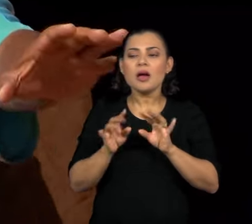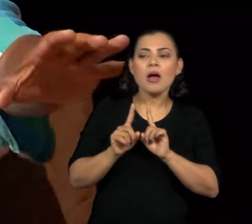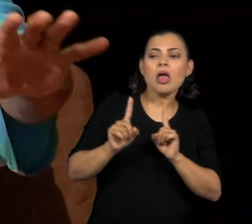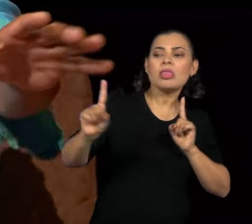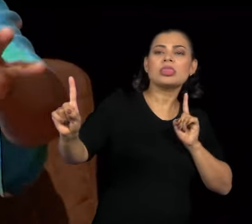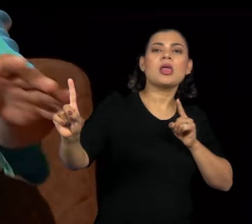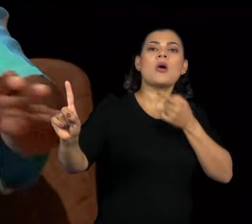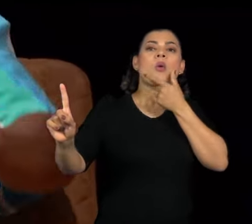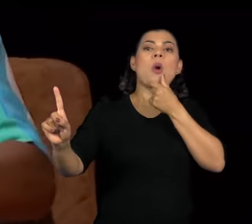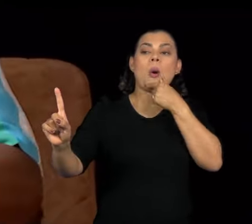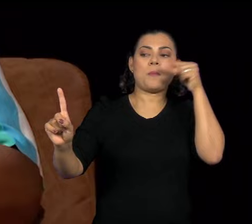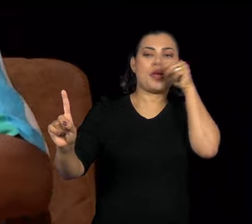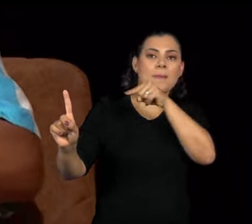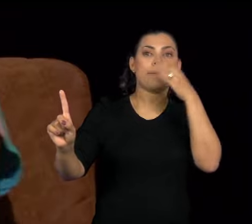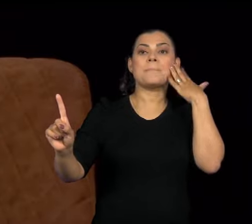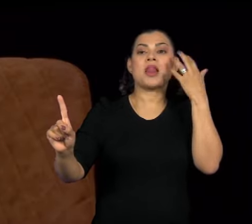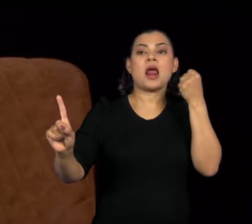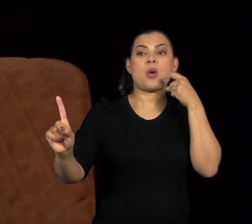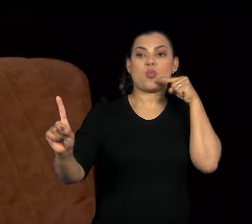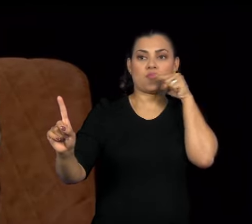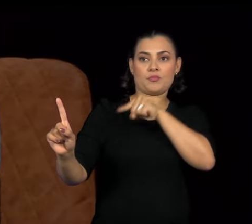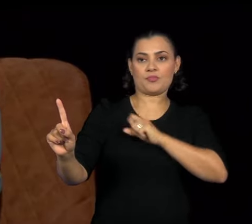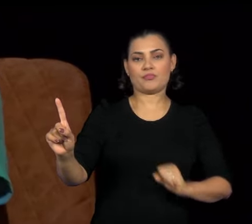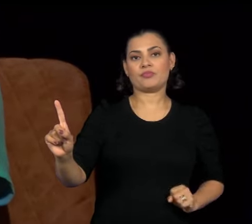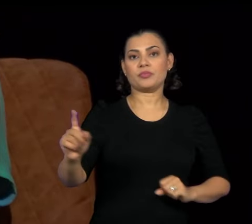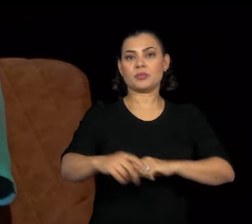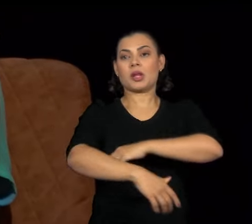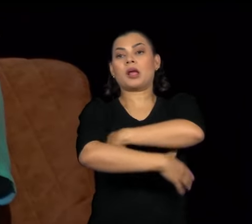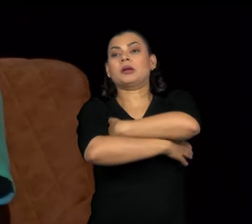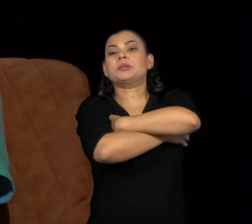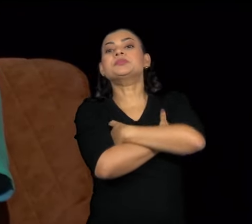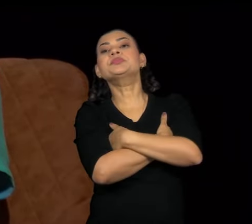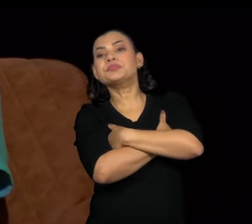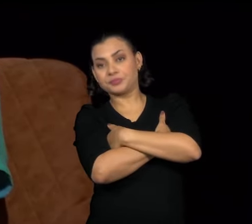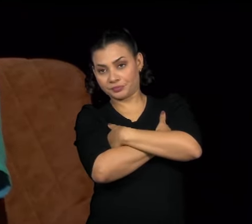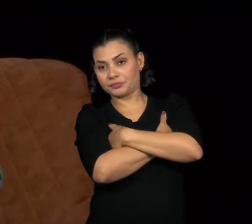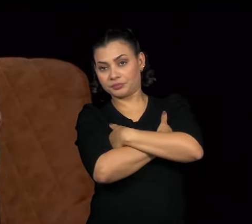um galego, um menino branco assim, de braço cruzado, olhando.